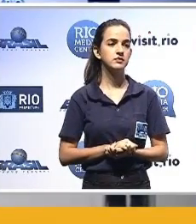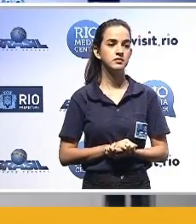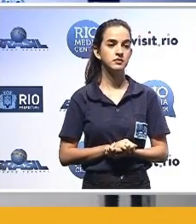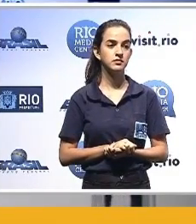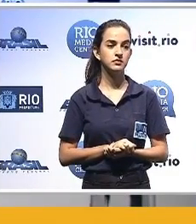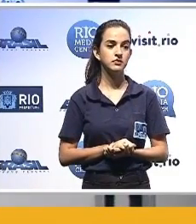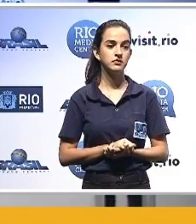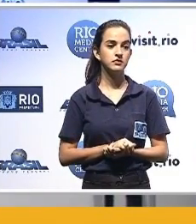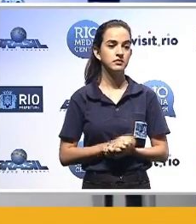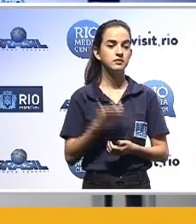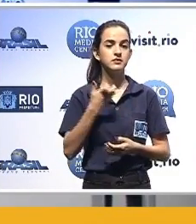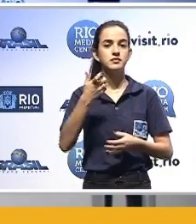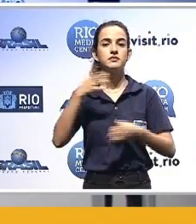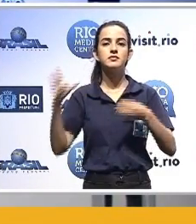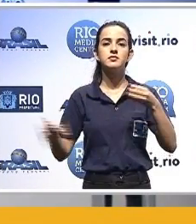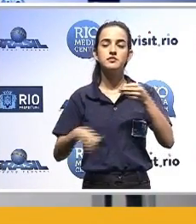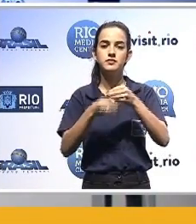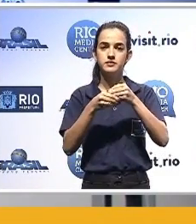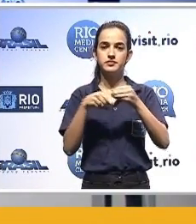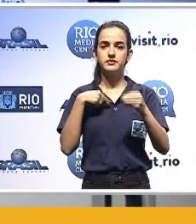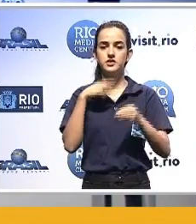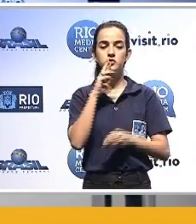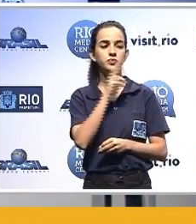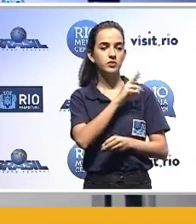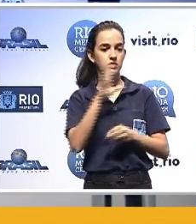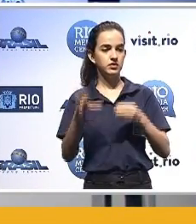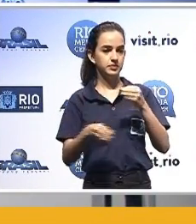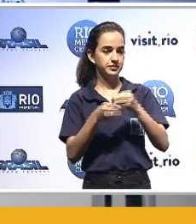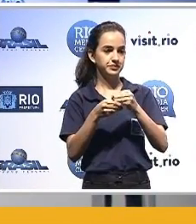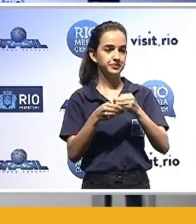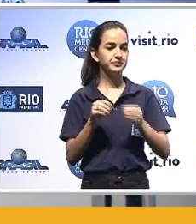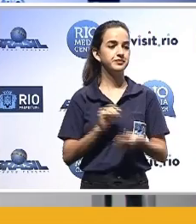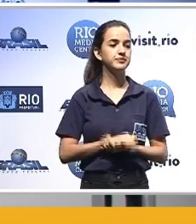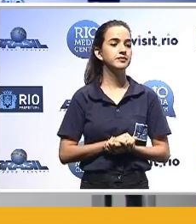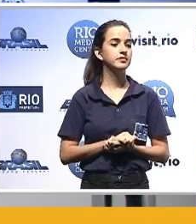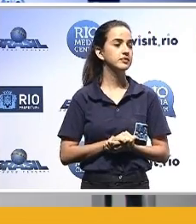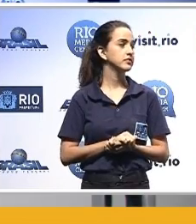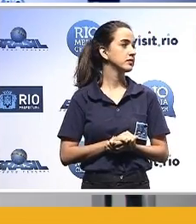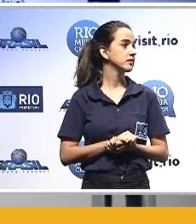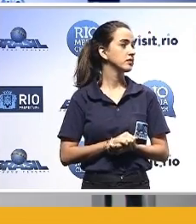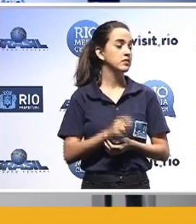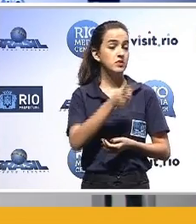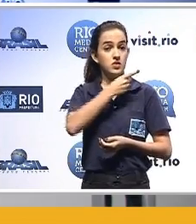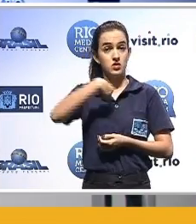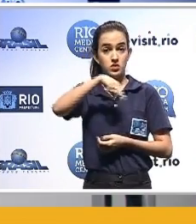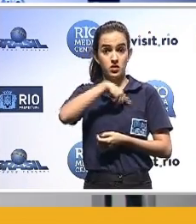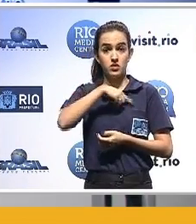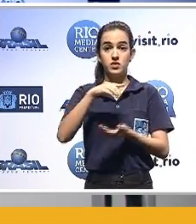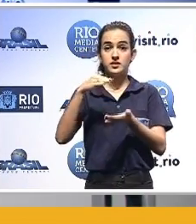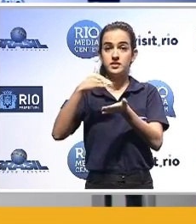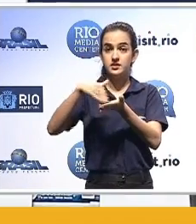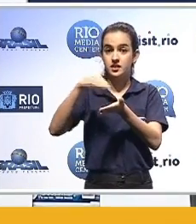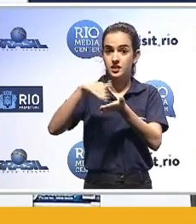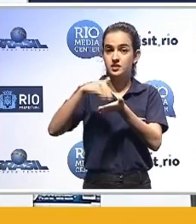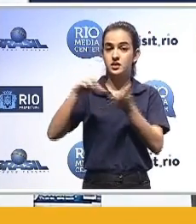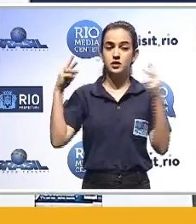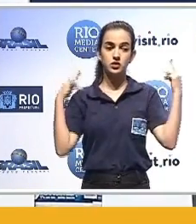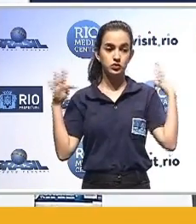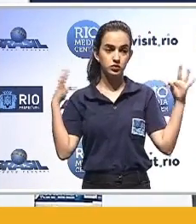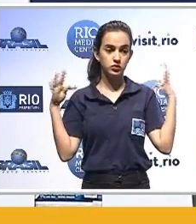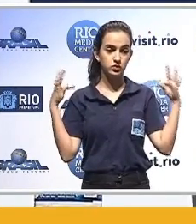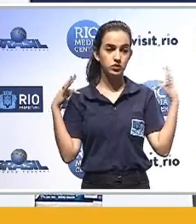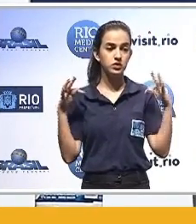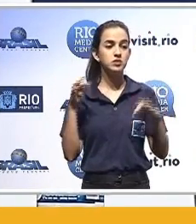Colaborando com a resposta da Isabel, nós da Secretaria de Turismo, que somos o